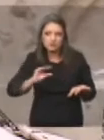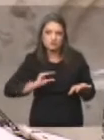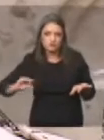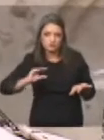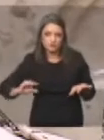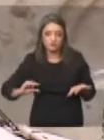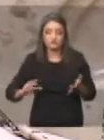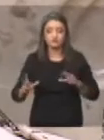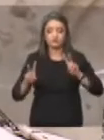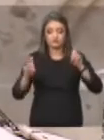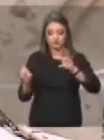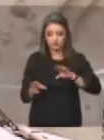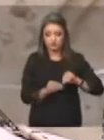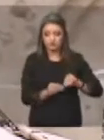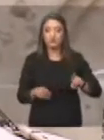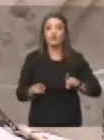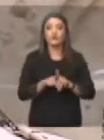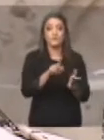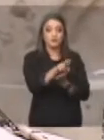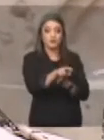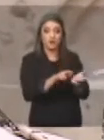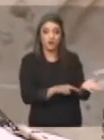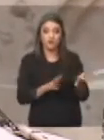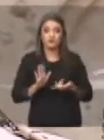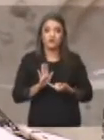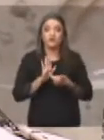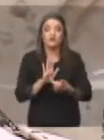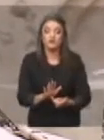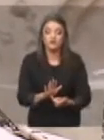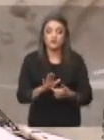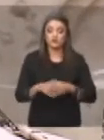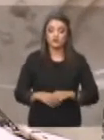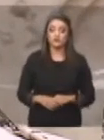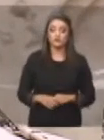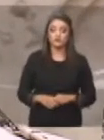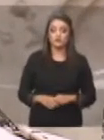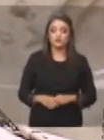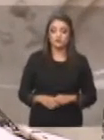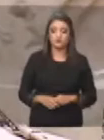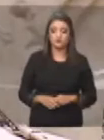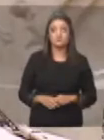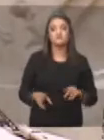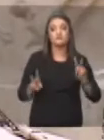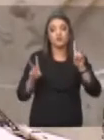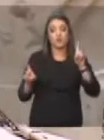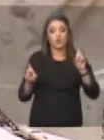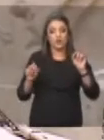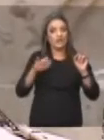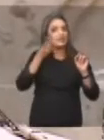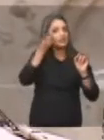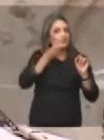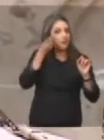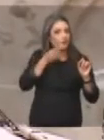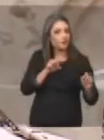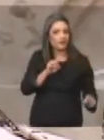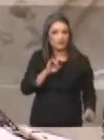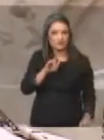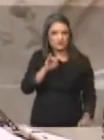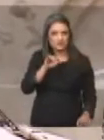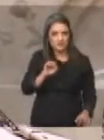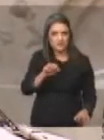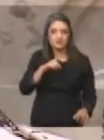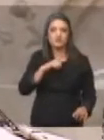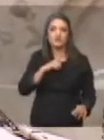Fecha aspas. Além disso, os relatórios pontuaram que Aspas novamente, o deputado Silas Câmara